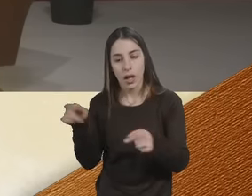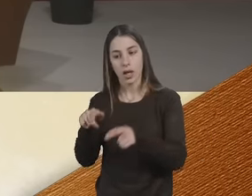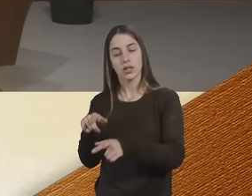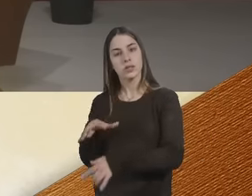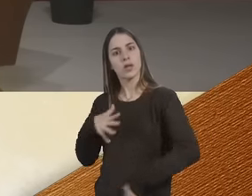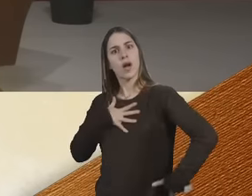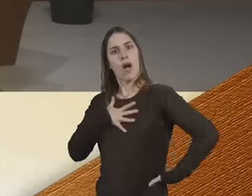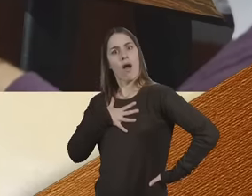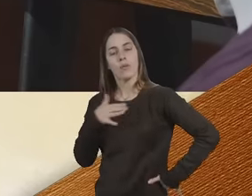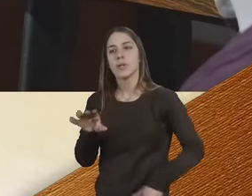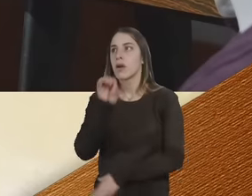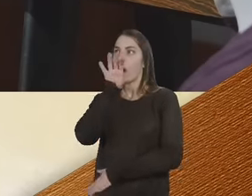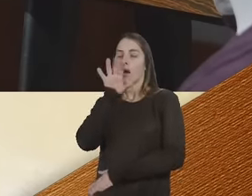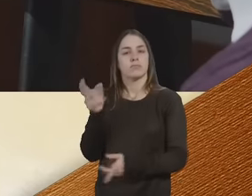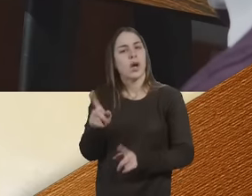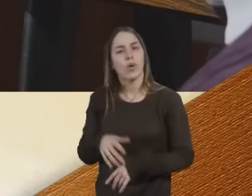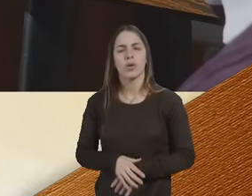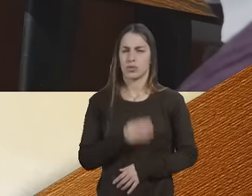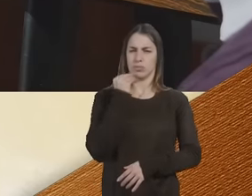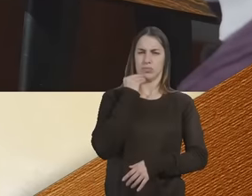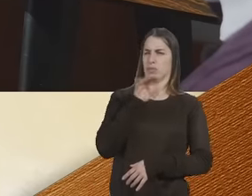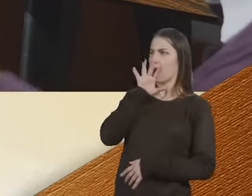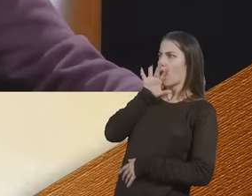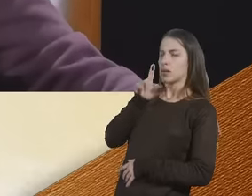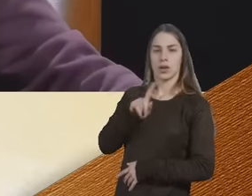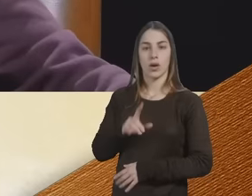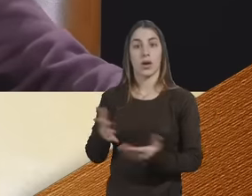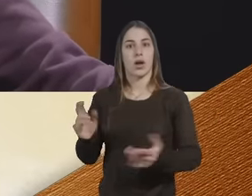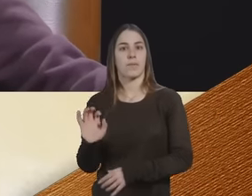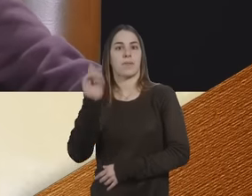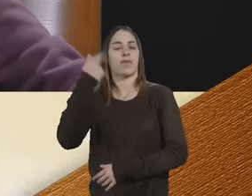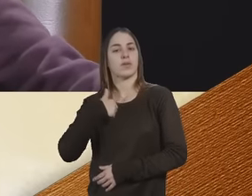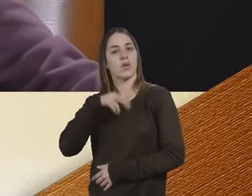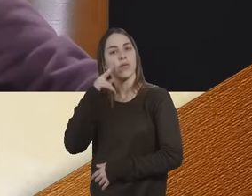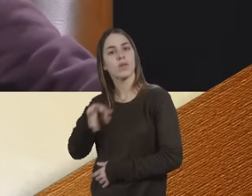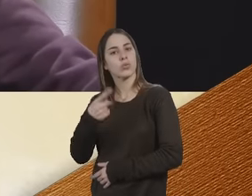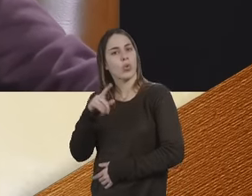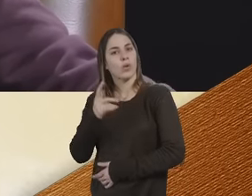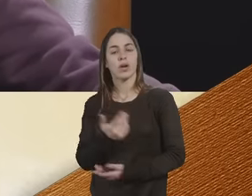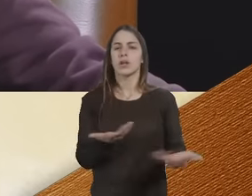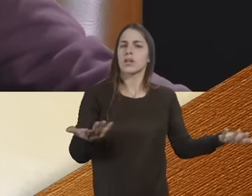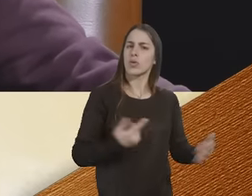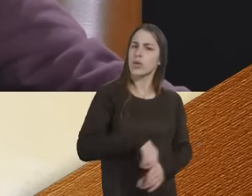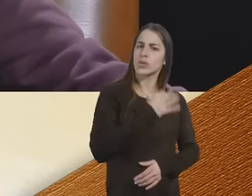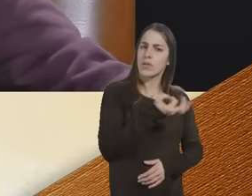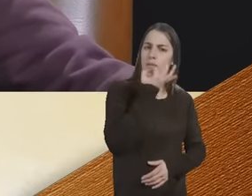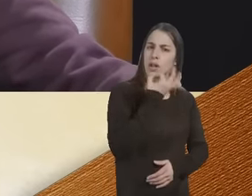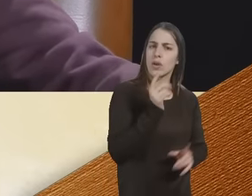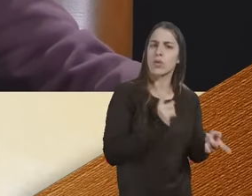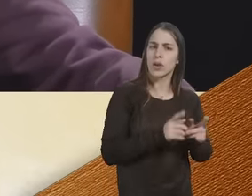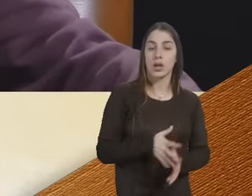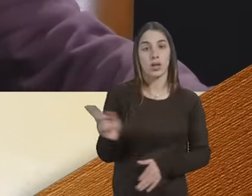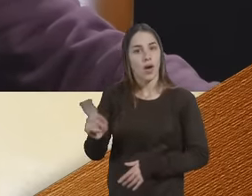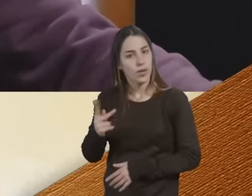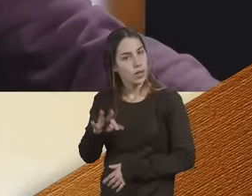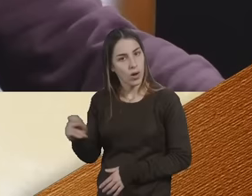choca-me, mas não me surpreende, Vitor. Mas como assim não me surpreende? Não é a primeira vez que eu vejo acontecer. Então, estamos a falar de um copycat? Não,